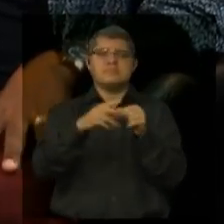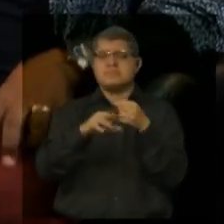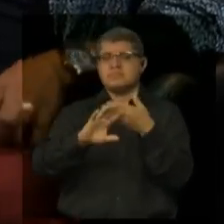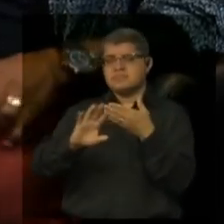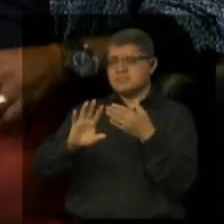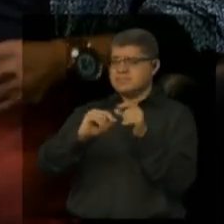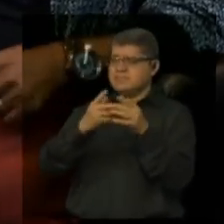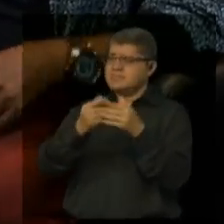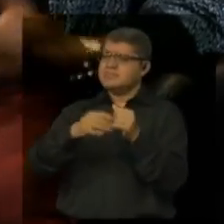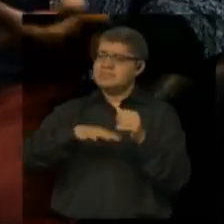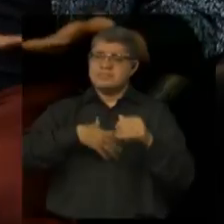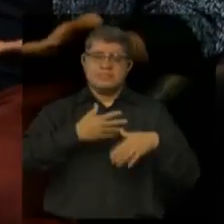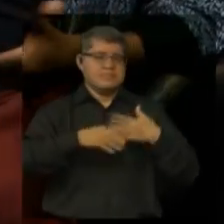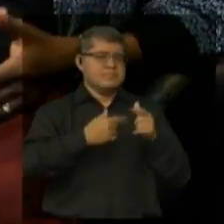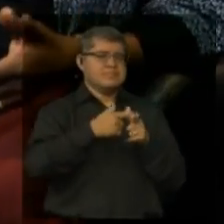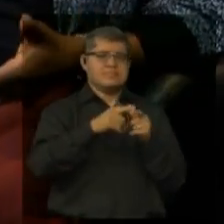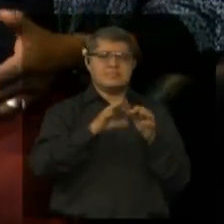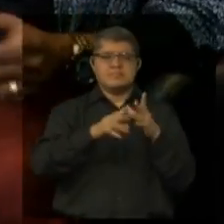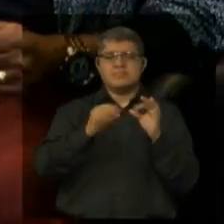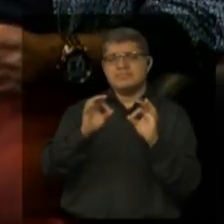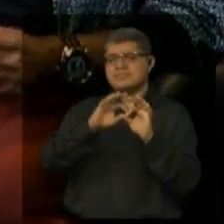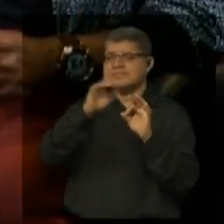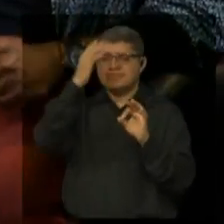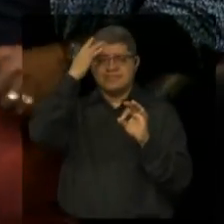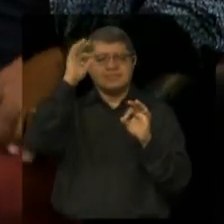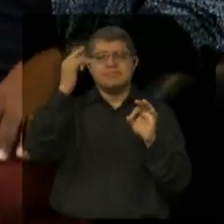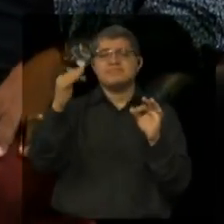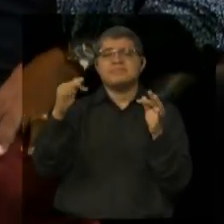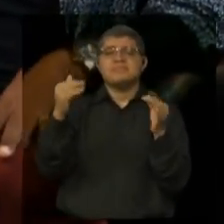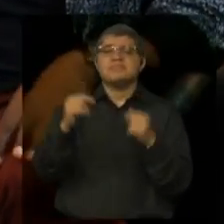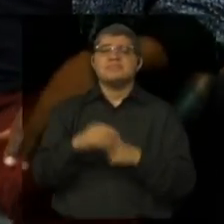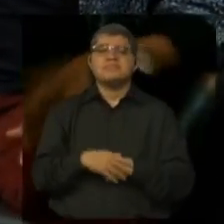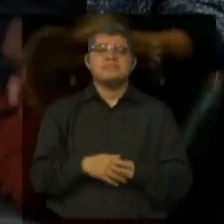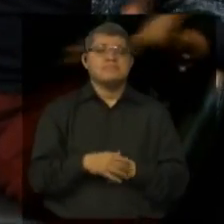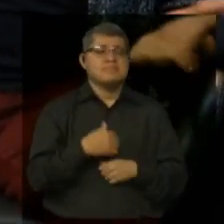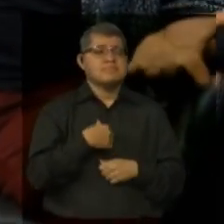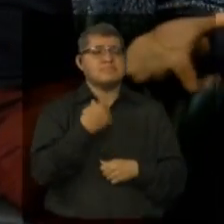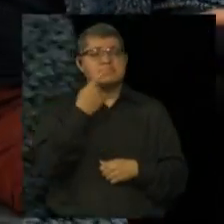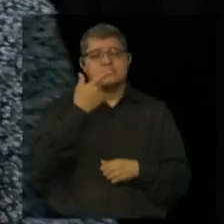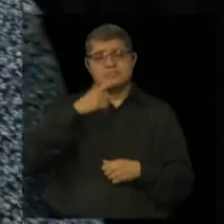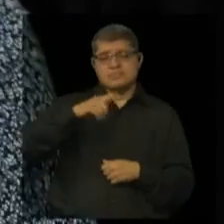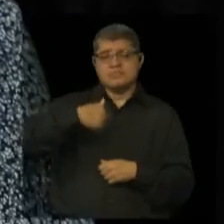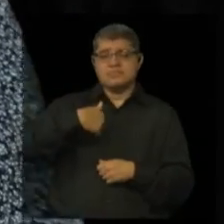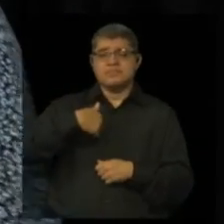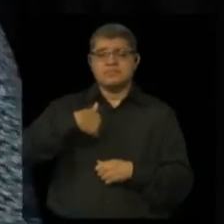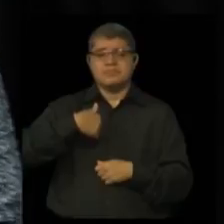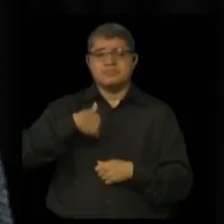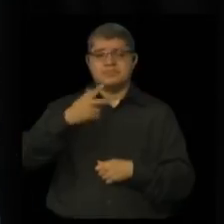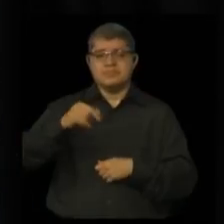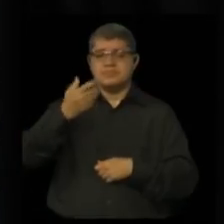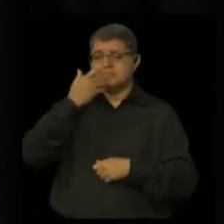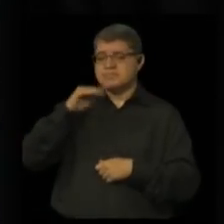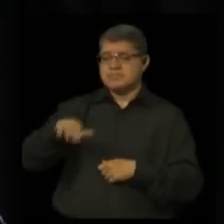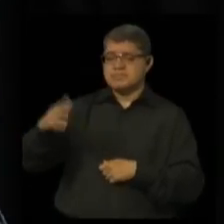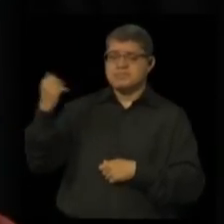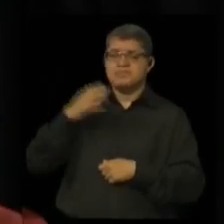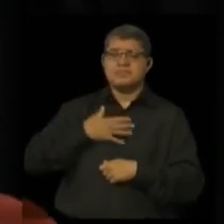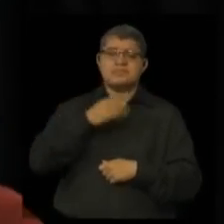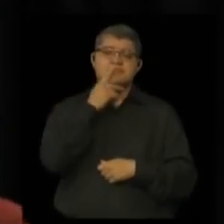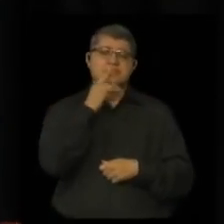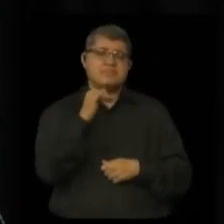ficar assim, se abalando com essa... Não se alimentar dessa dor, né? Eu sou um retirante desde criança, porque meu